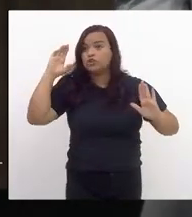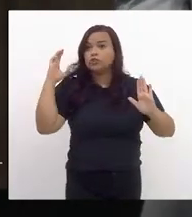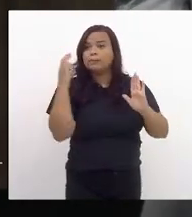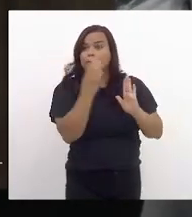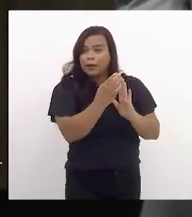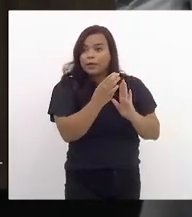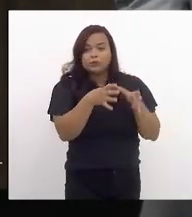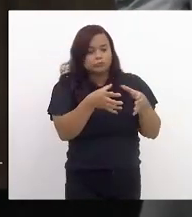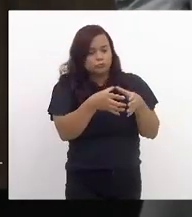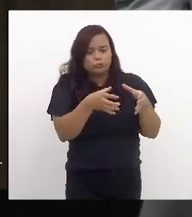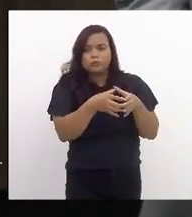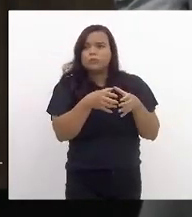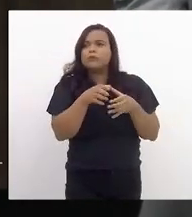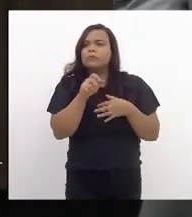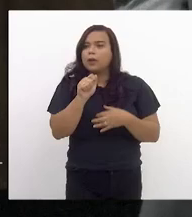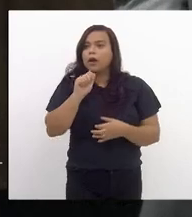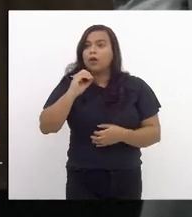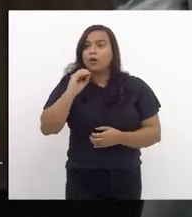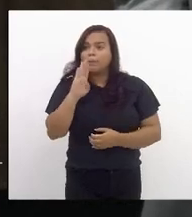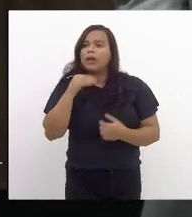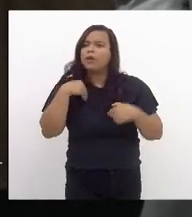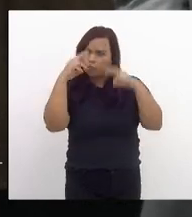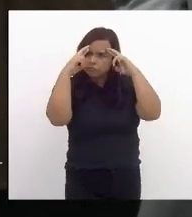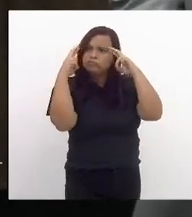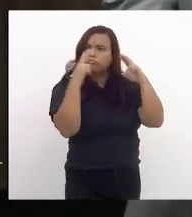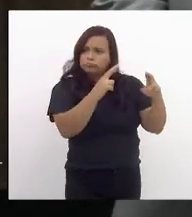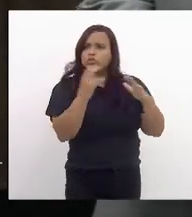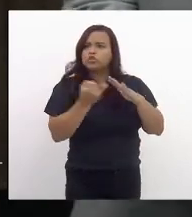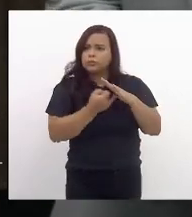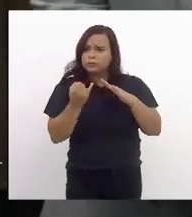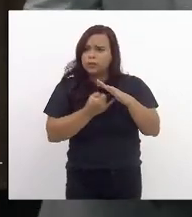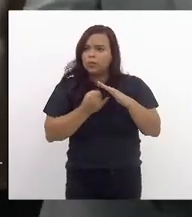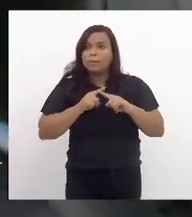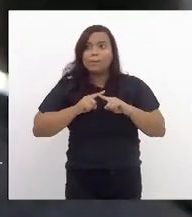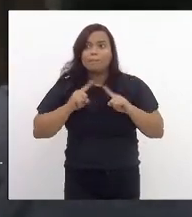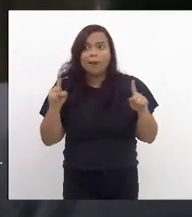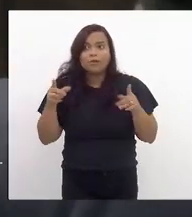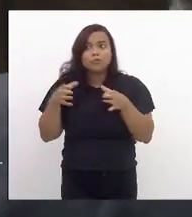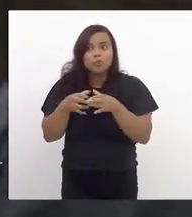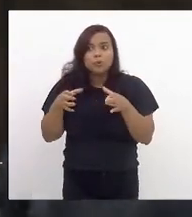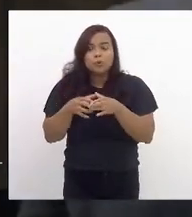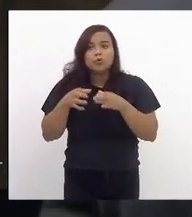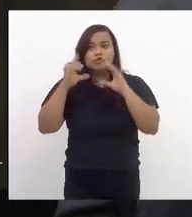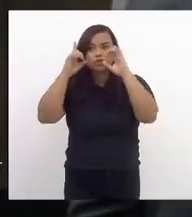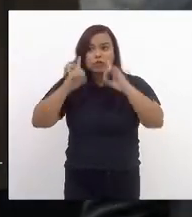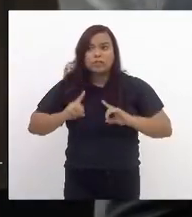enquanto instituição, mas infelizmente a Comissão de Direitos Humanos